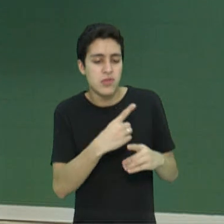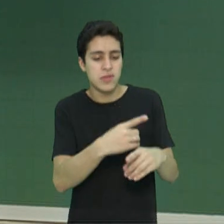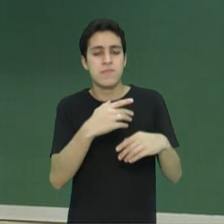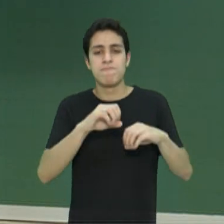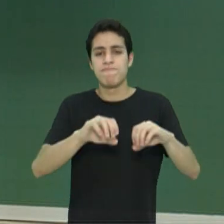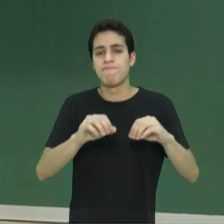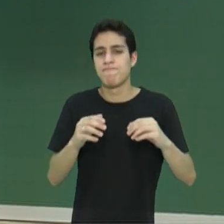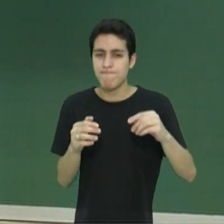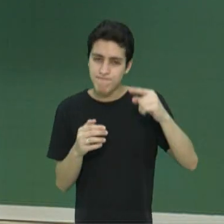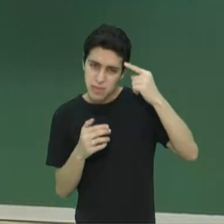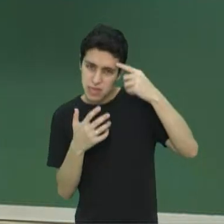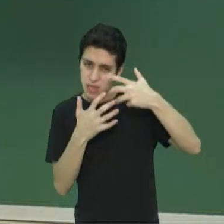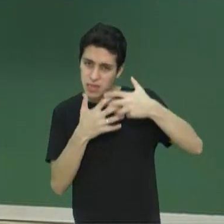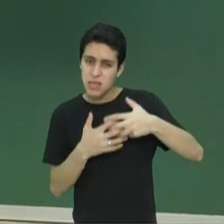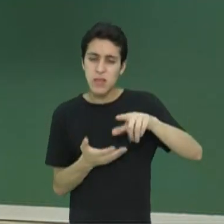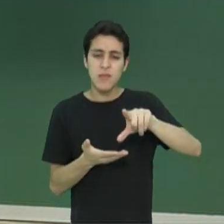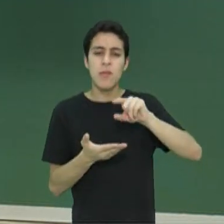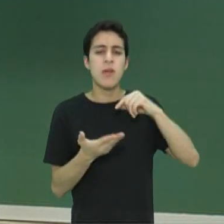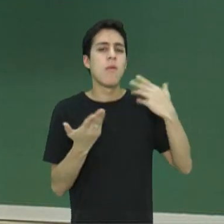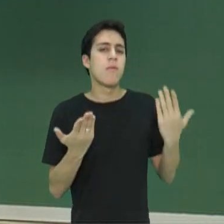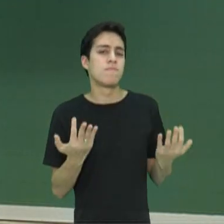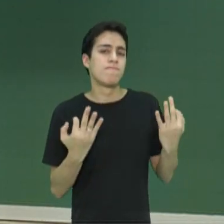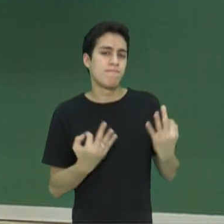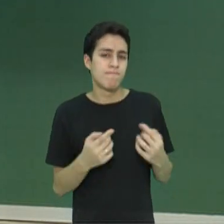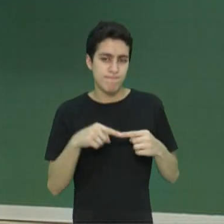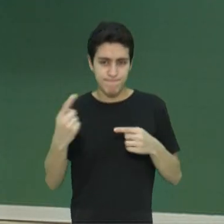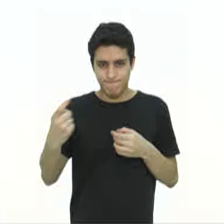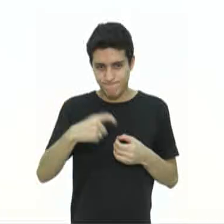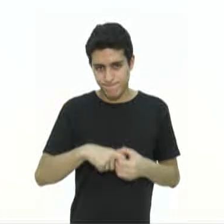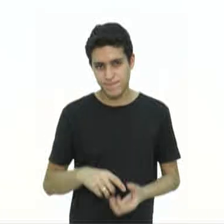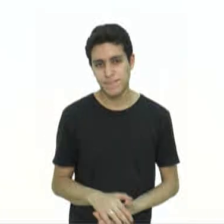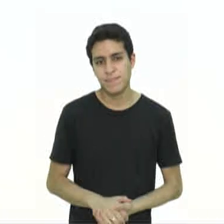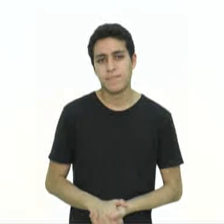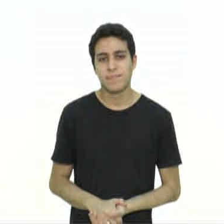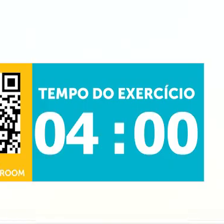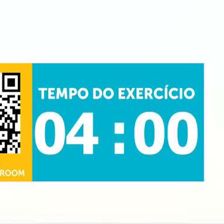Pensem, reflitam, escolham uma das alternativas e já voltamos.